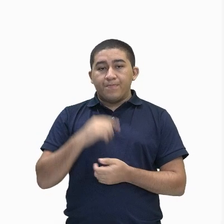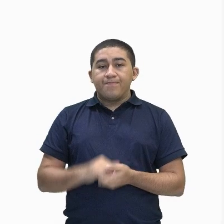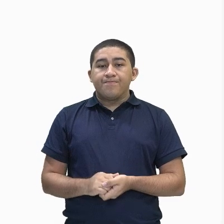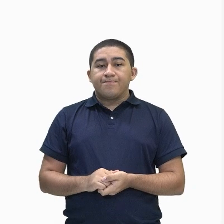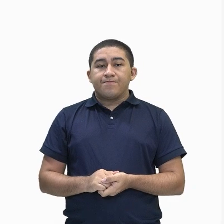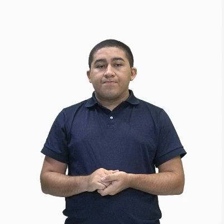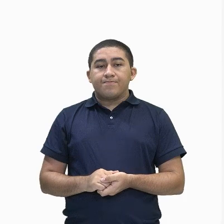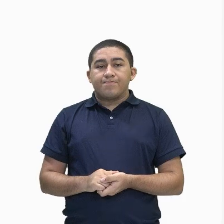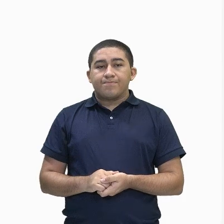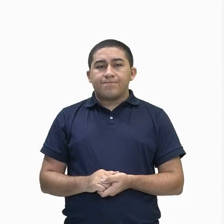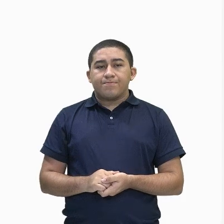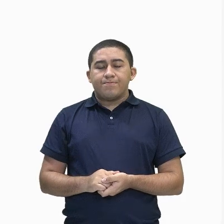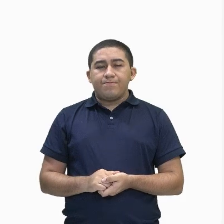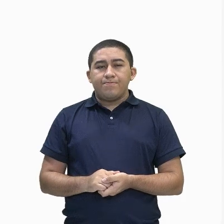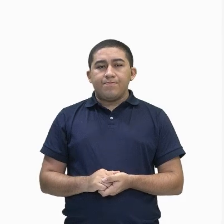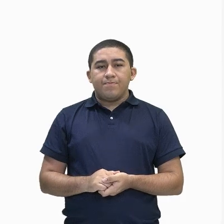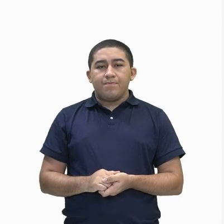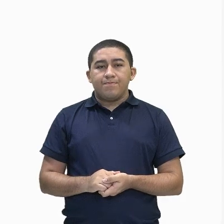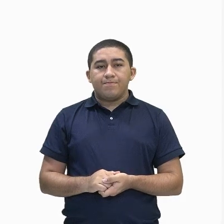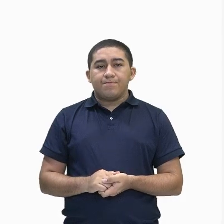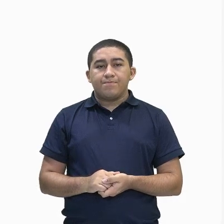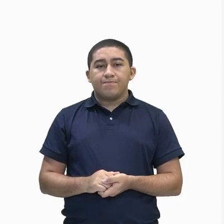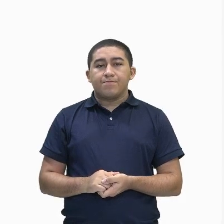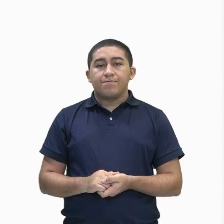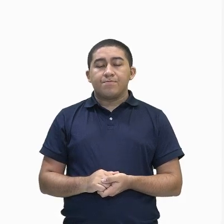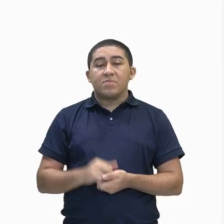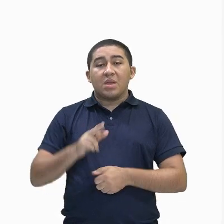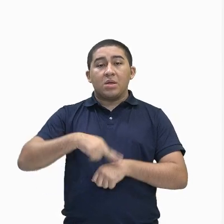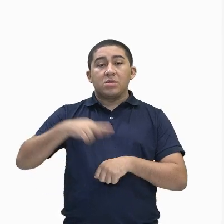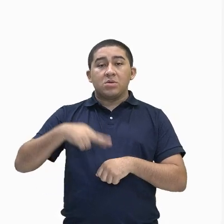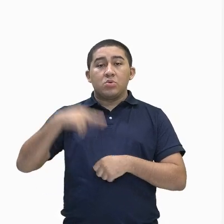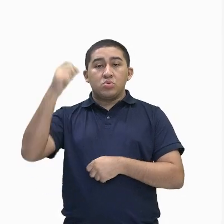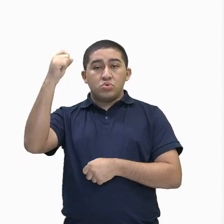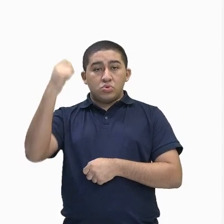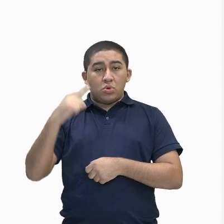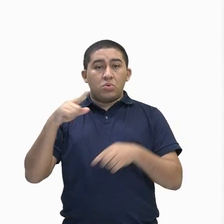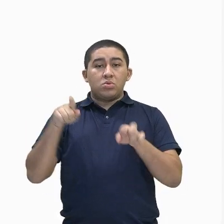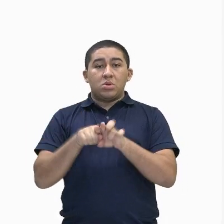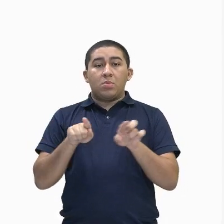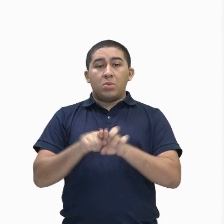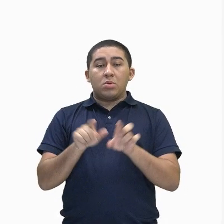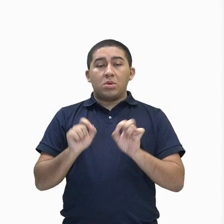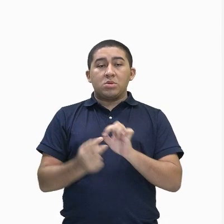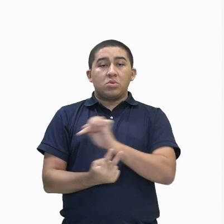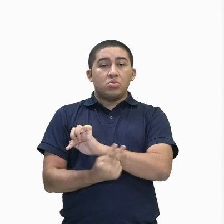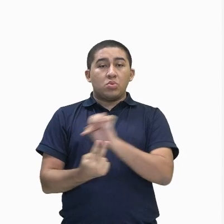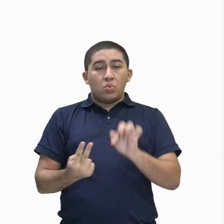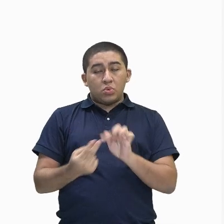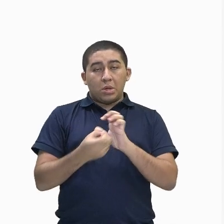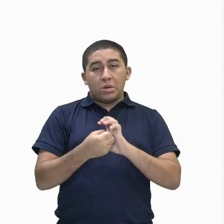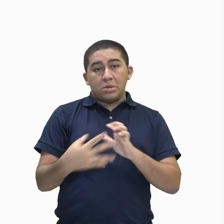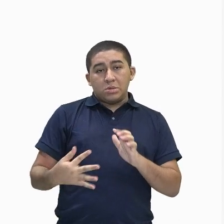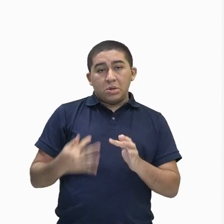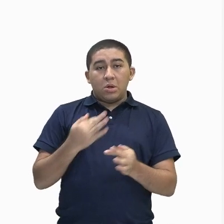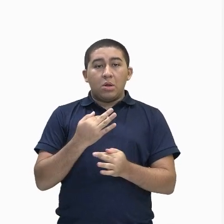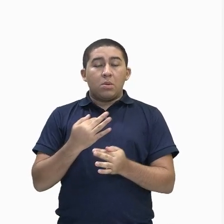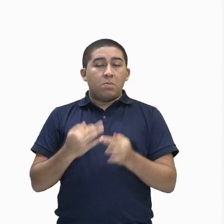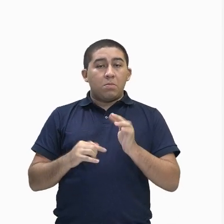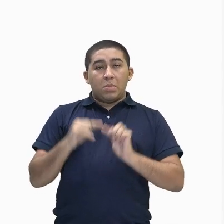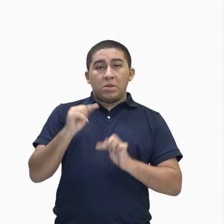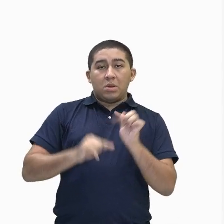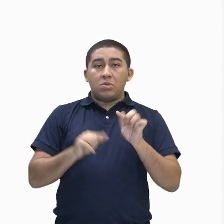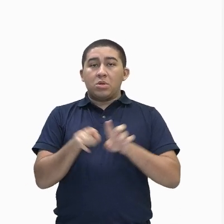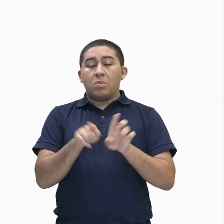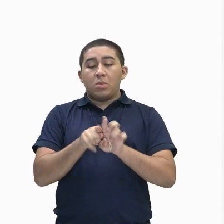Bem, a radiação solar e as correntes de convecção são dois mecanismos físicos que juntos